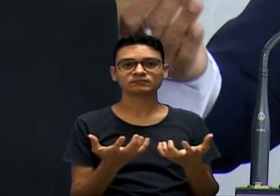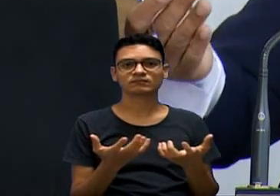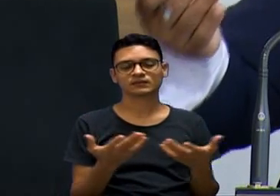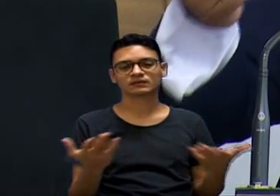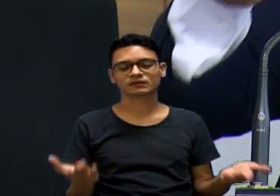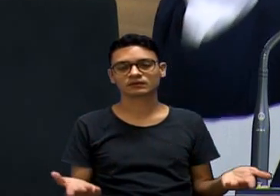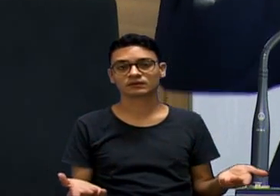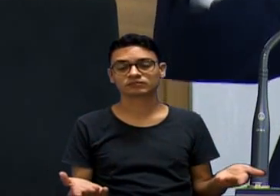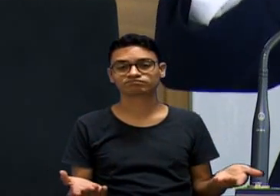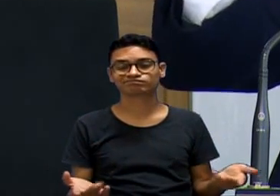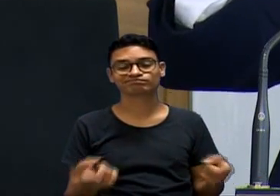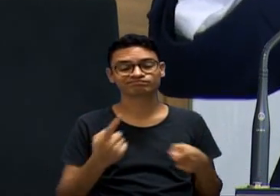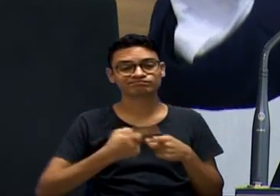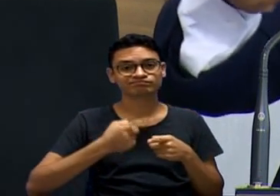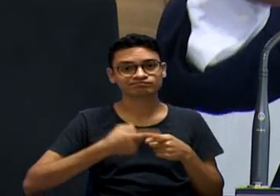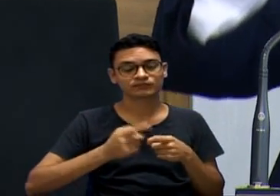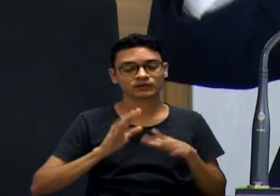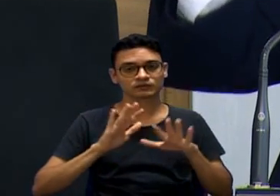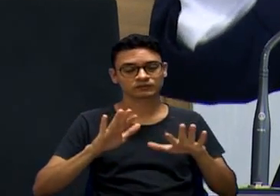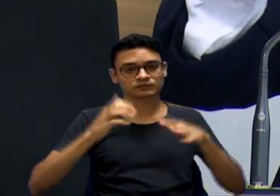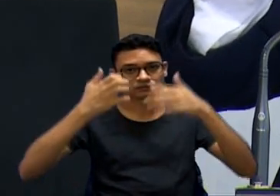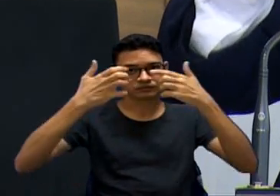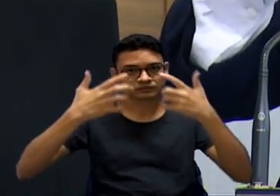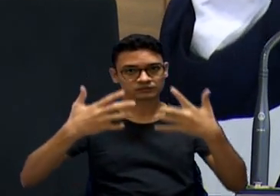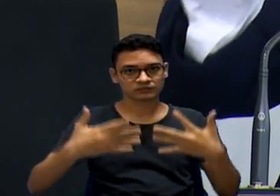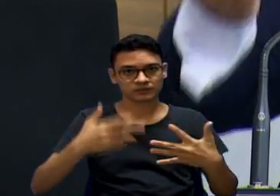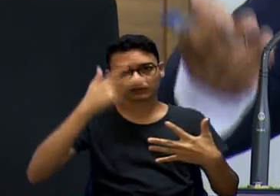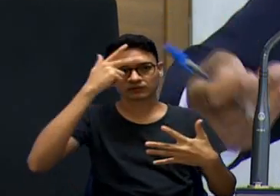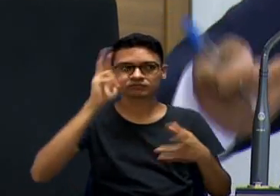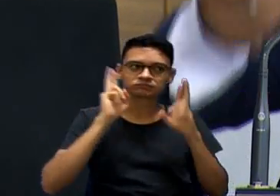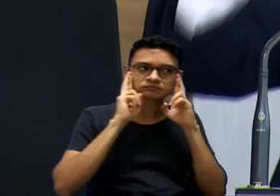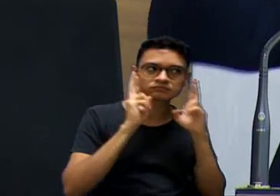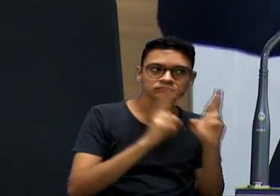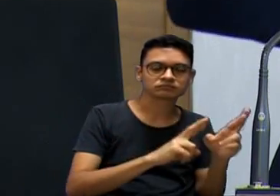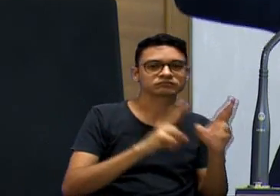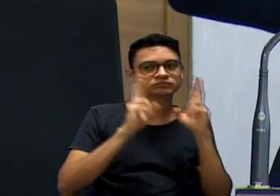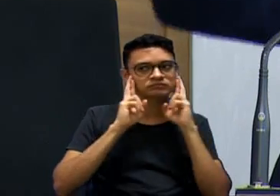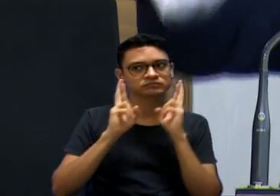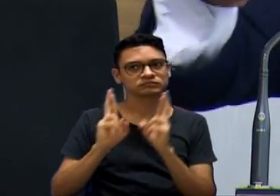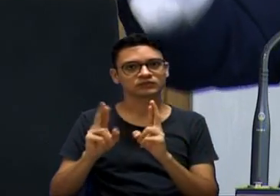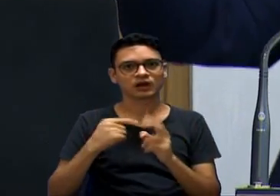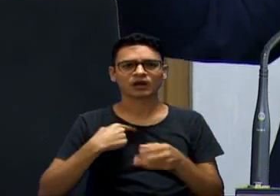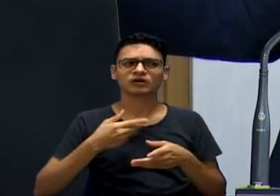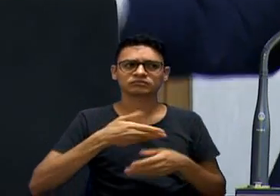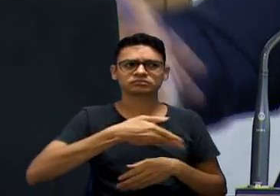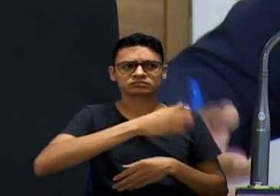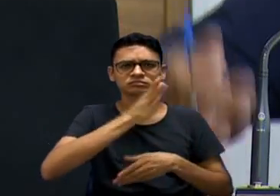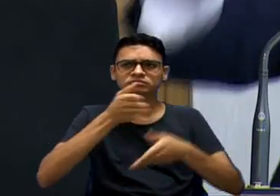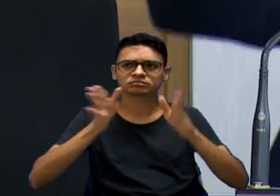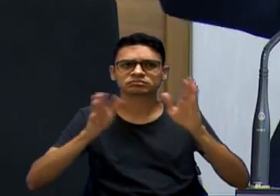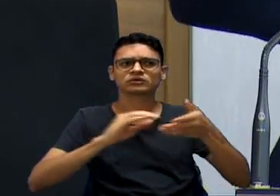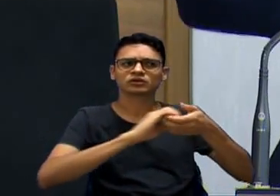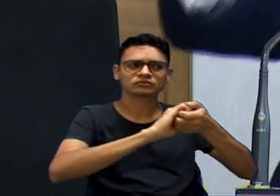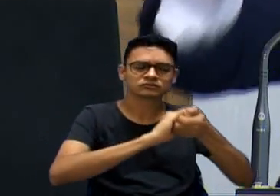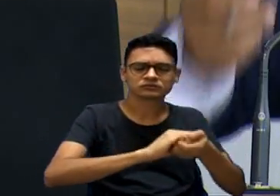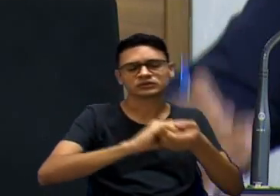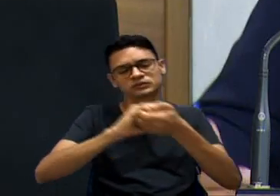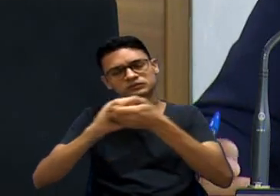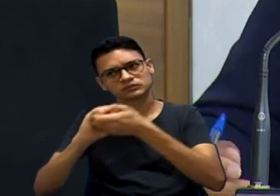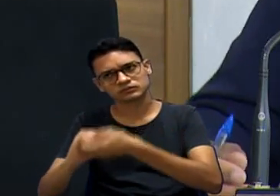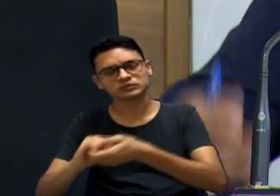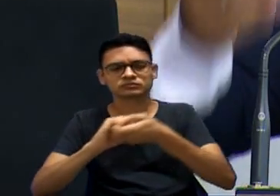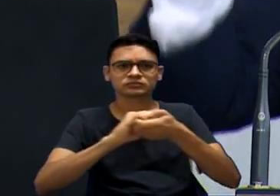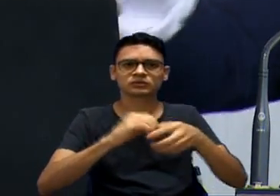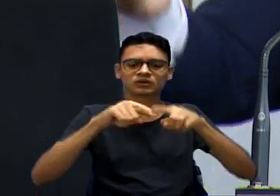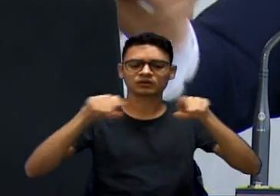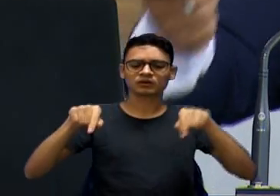questão de, igual o Dino falou, nós respeitamos todos, eu fui cumprimentado também na entrada, o nosso